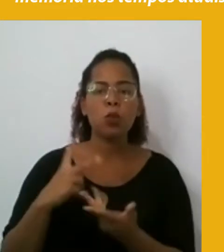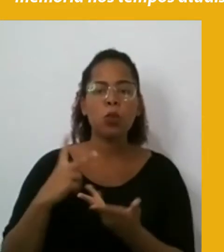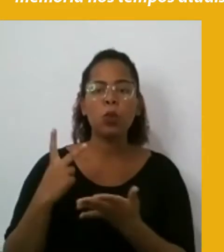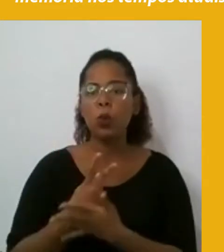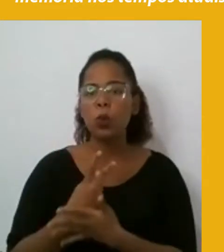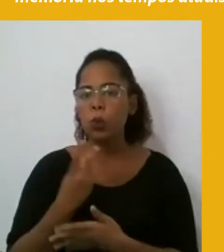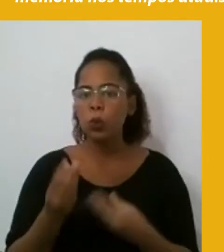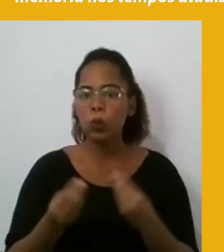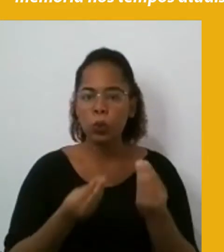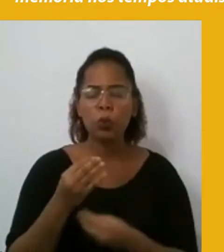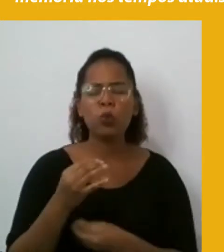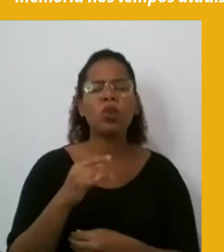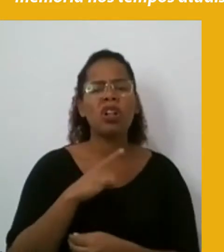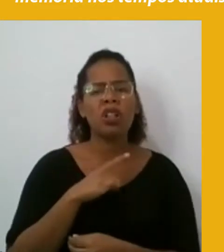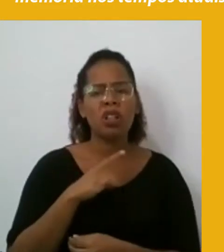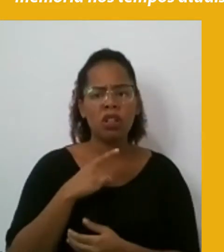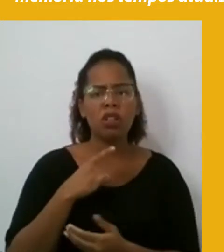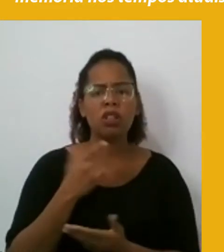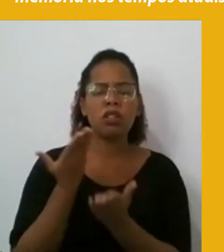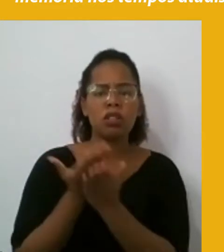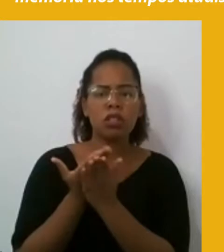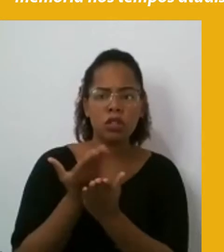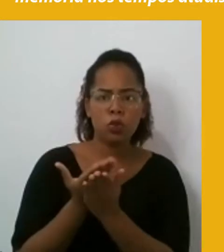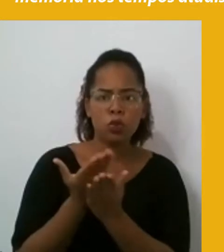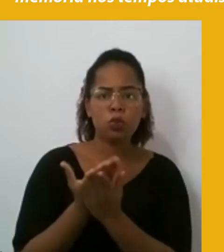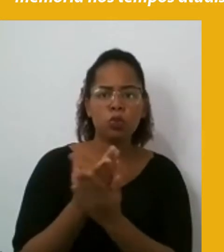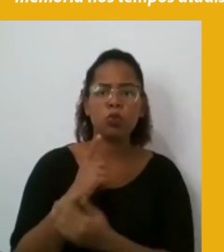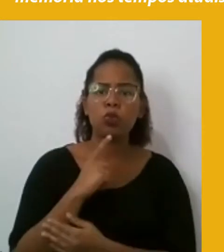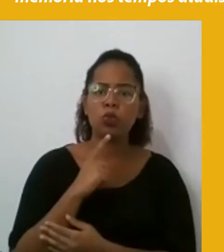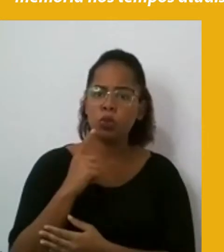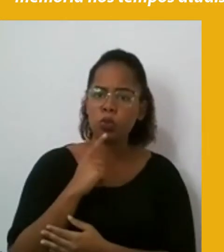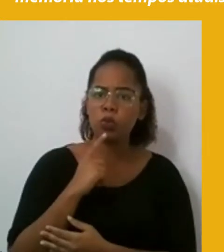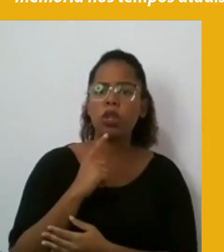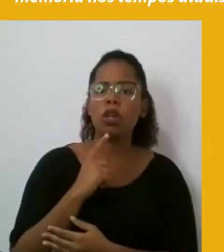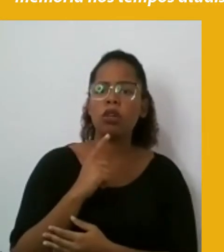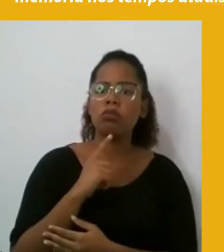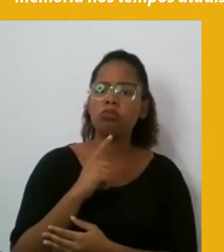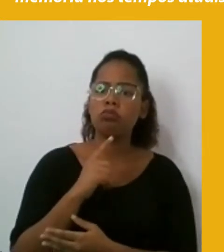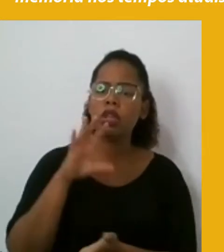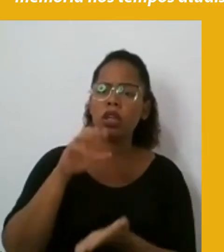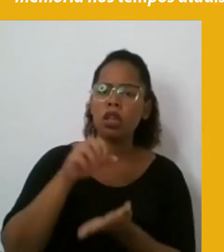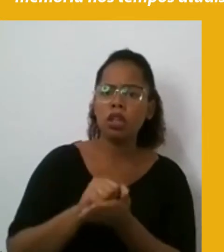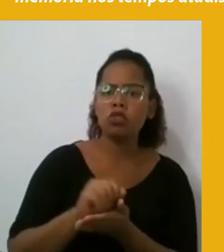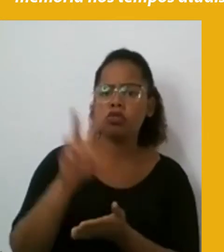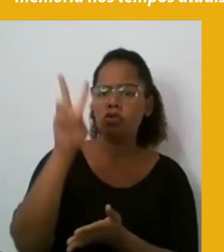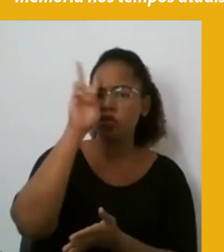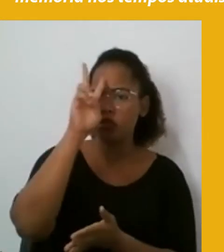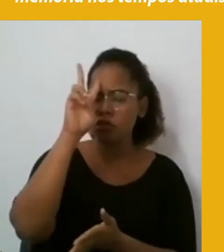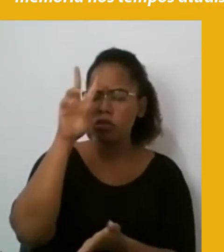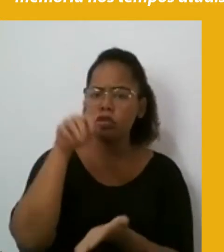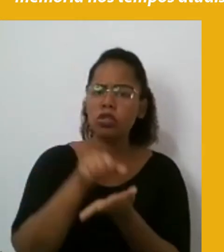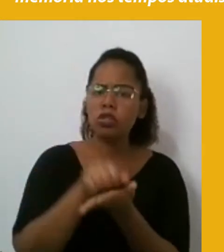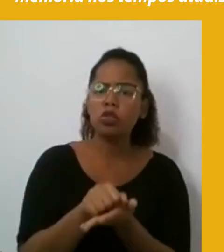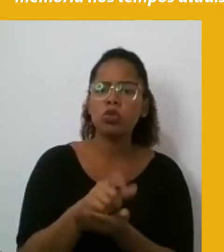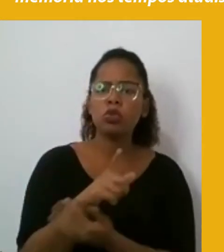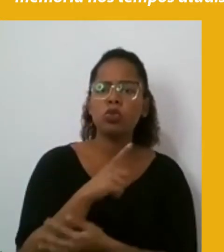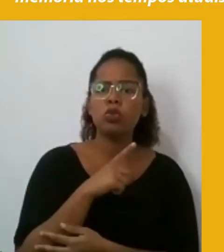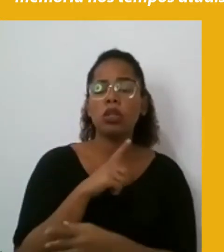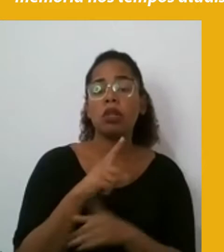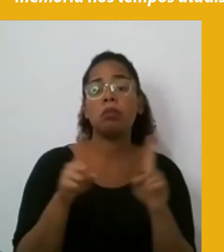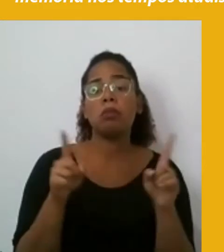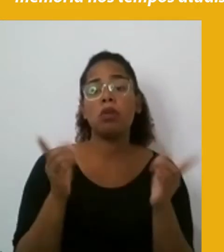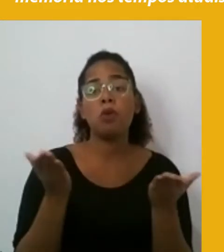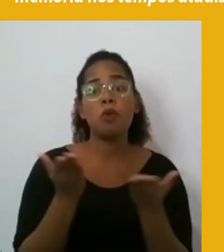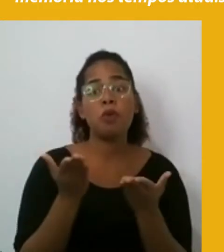conhecimento produzido, há matéria para isso. A exemplo, o Brasil hoje se está reagindo, Sidarta disse que a